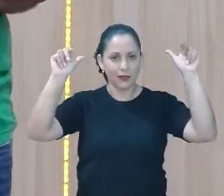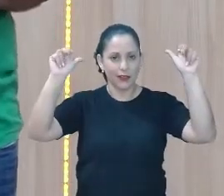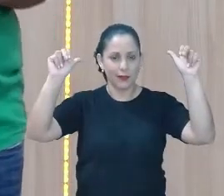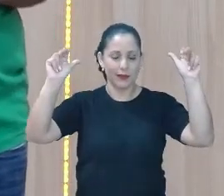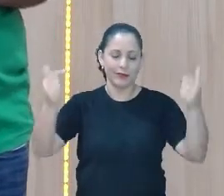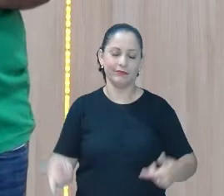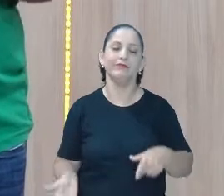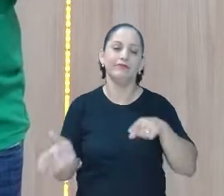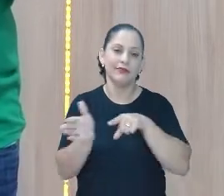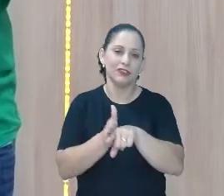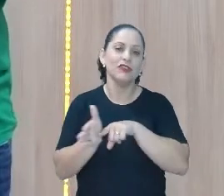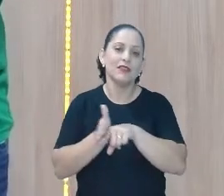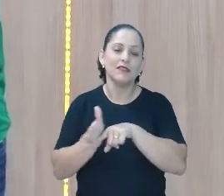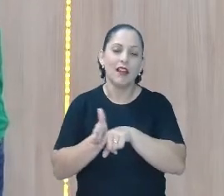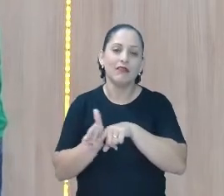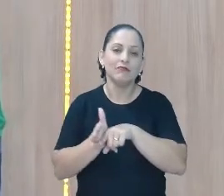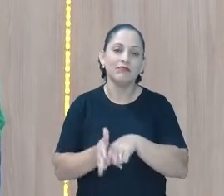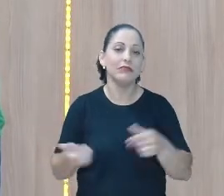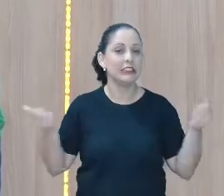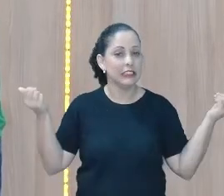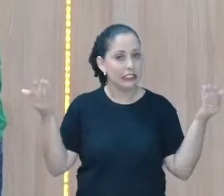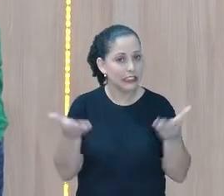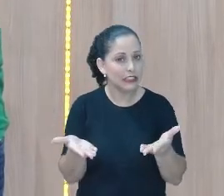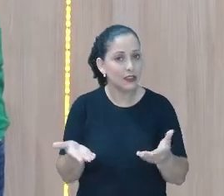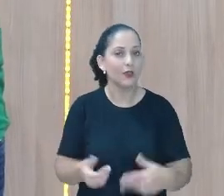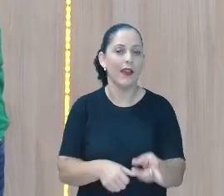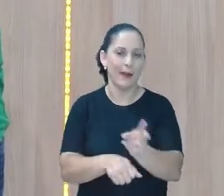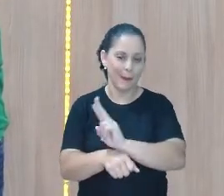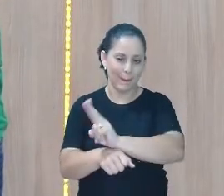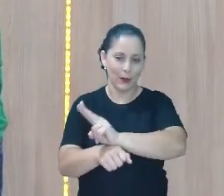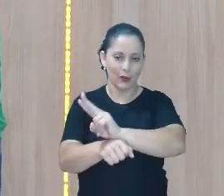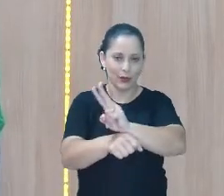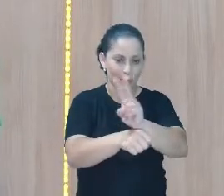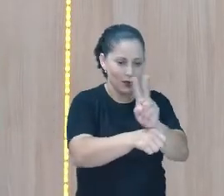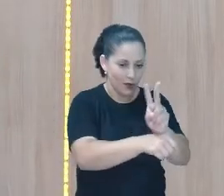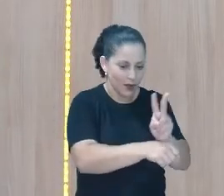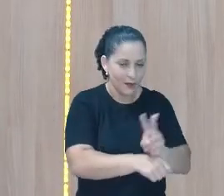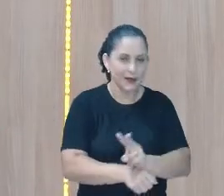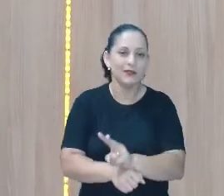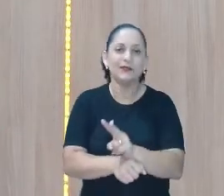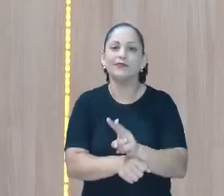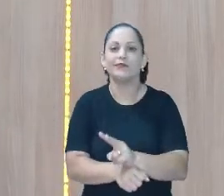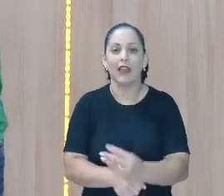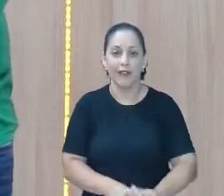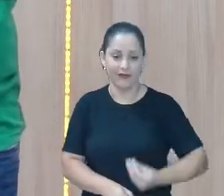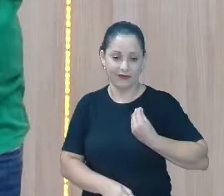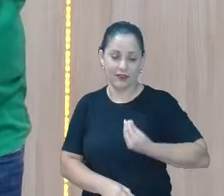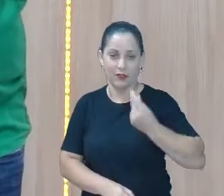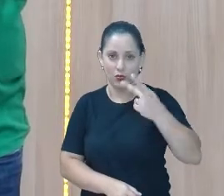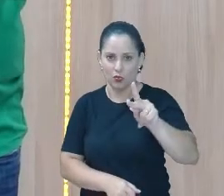estava pesquisando, né? E isso é uma forma de monitoramento, né? É uma forma de